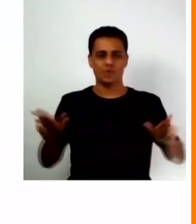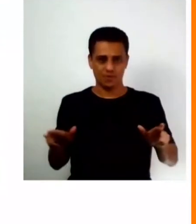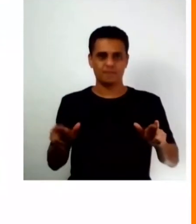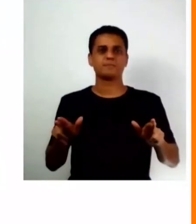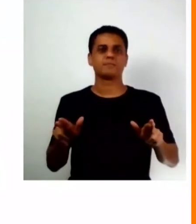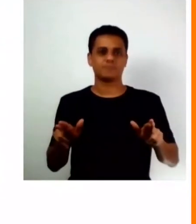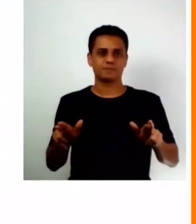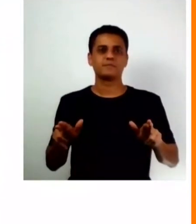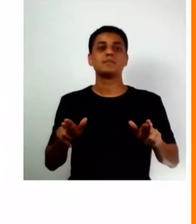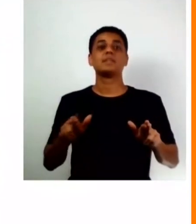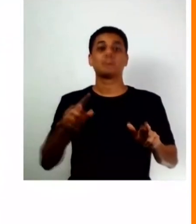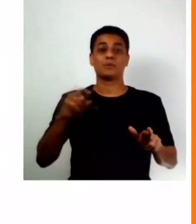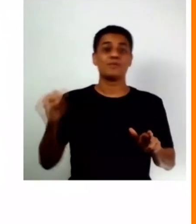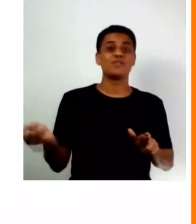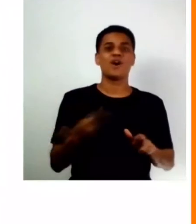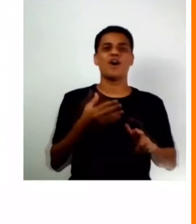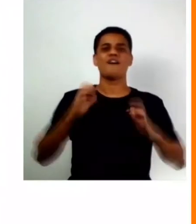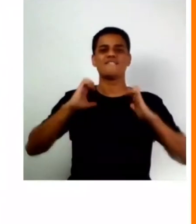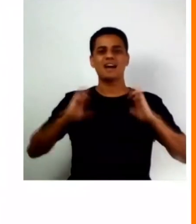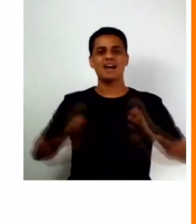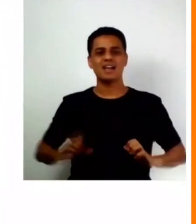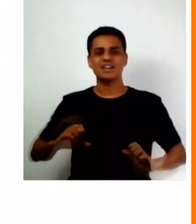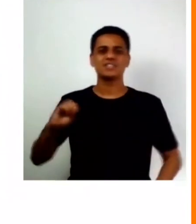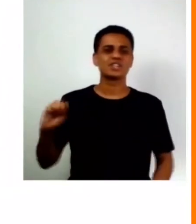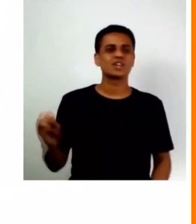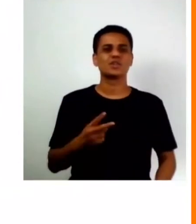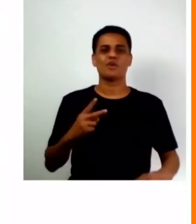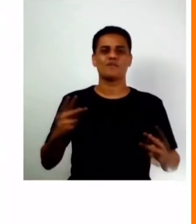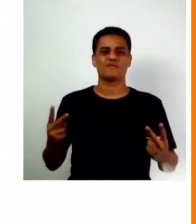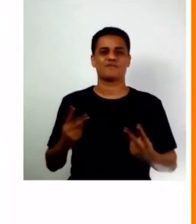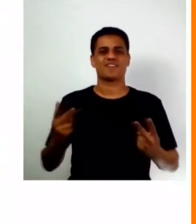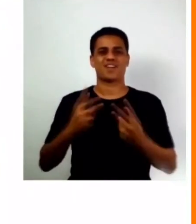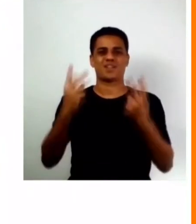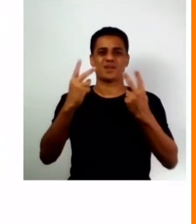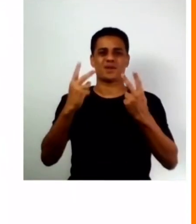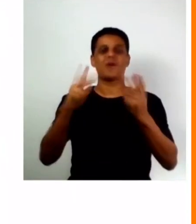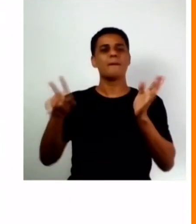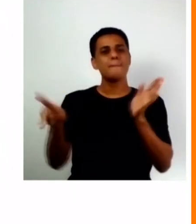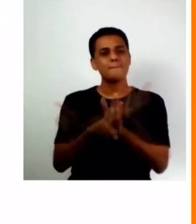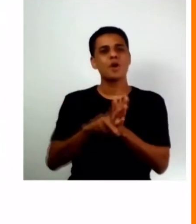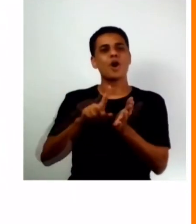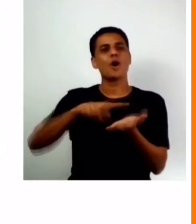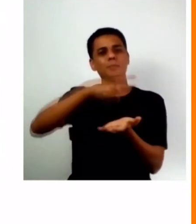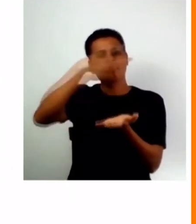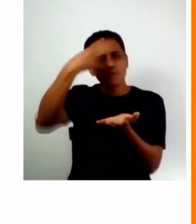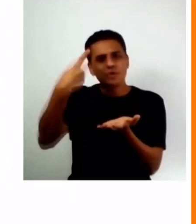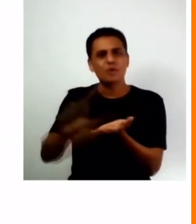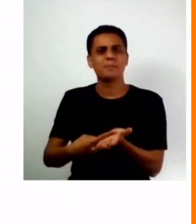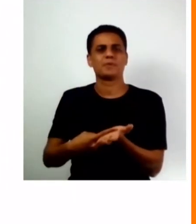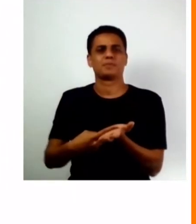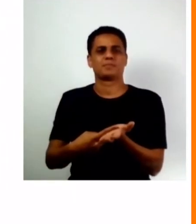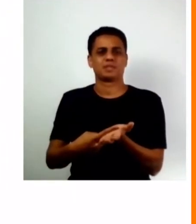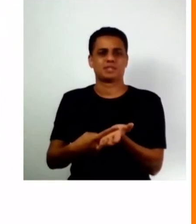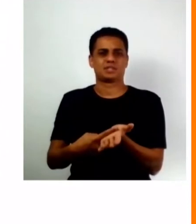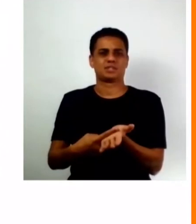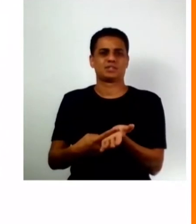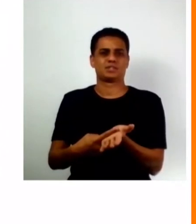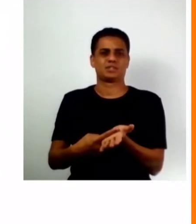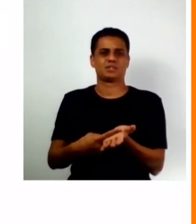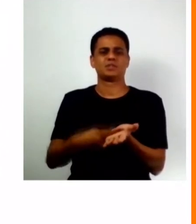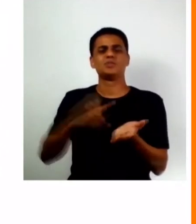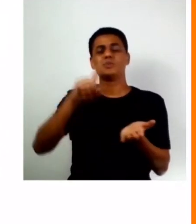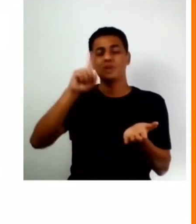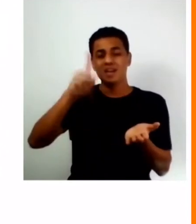desta nova ética ou estes novos valores, este, el compromiso, o que aporta máis